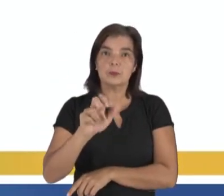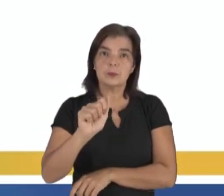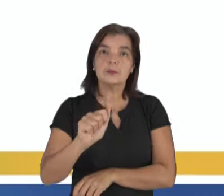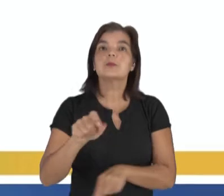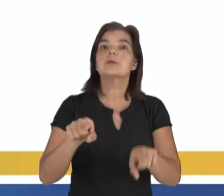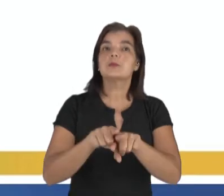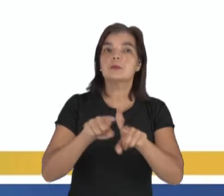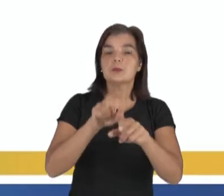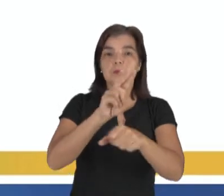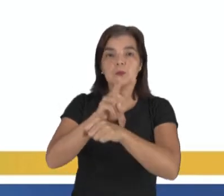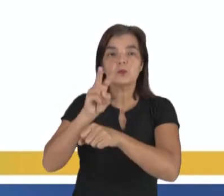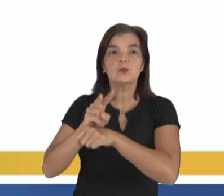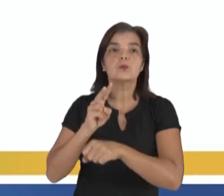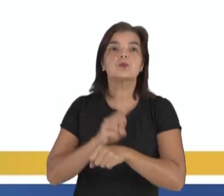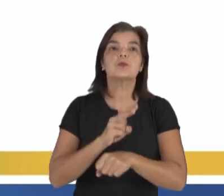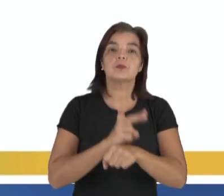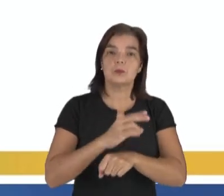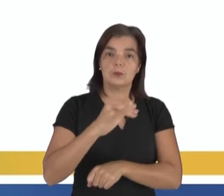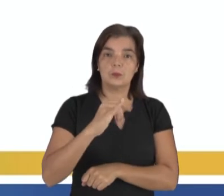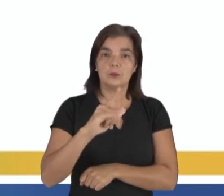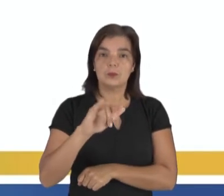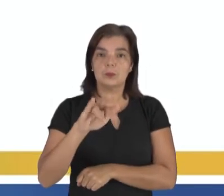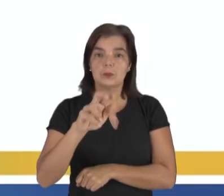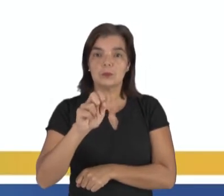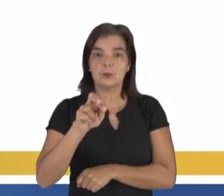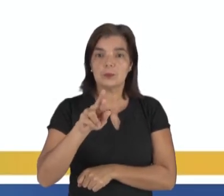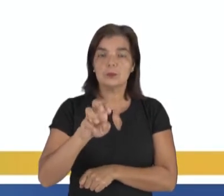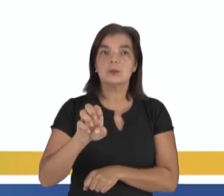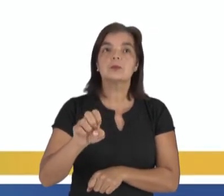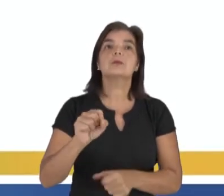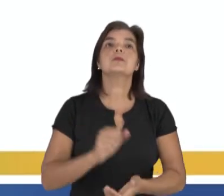de conservação de matas ciliares,